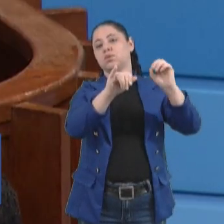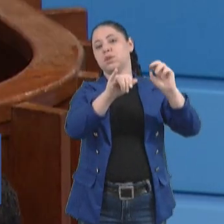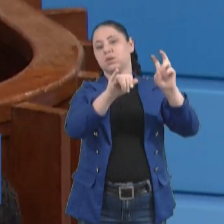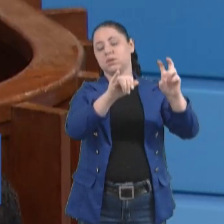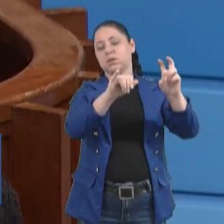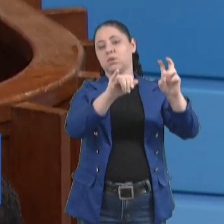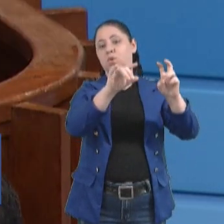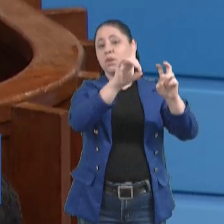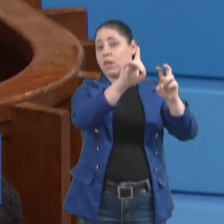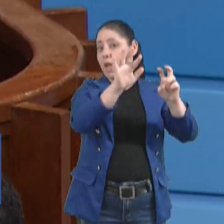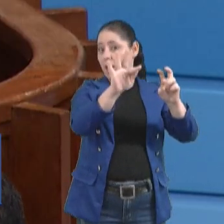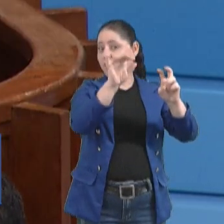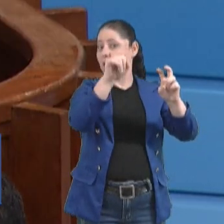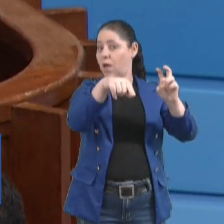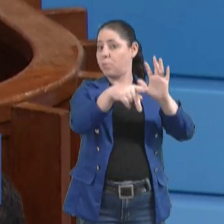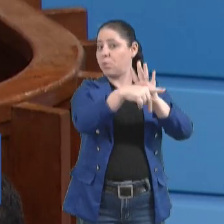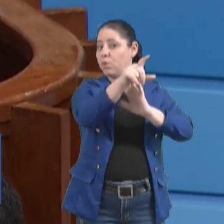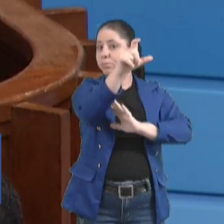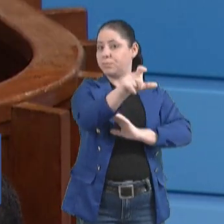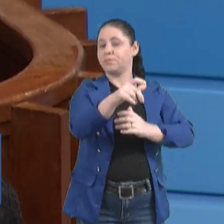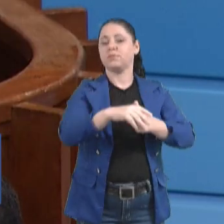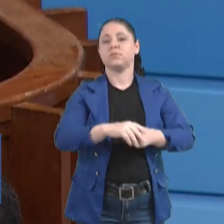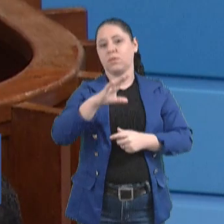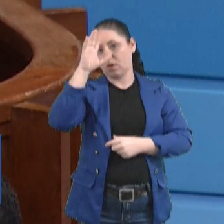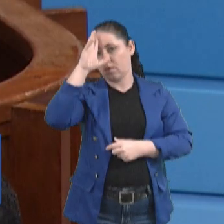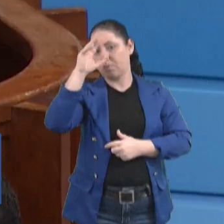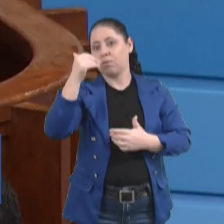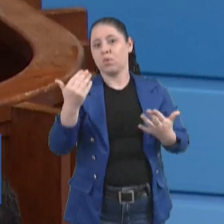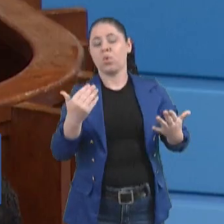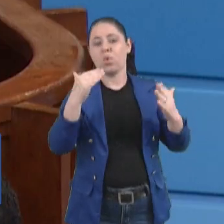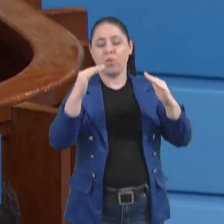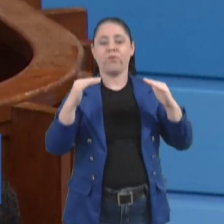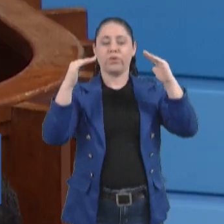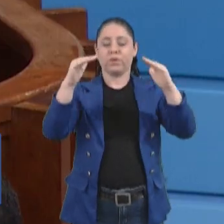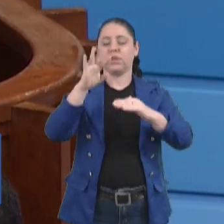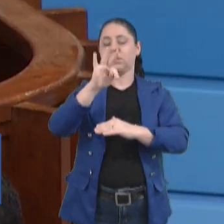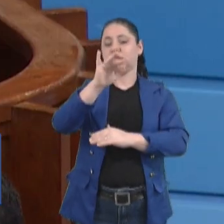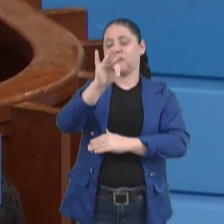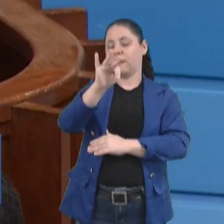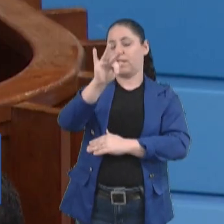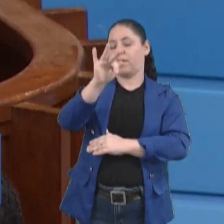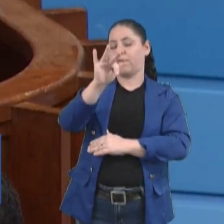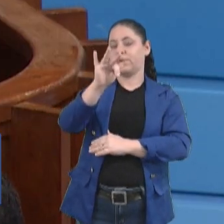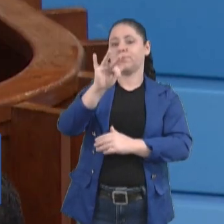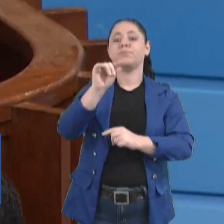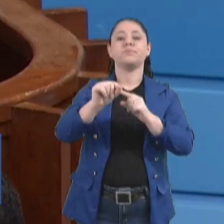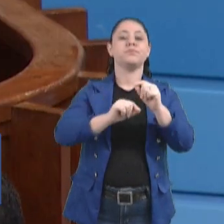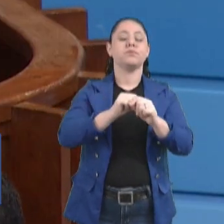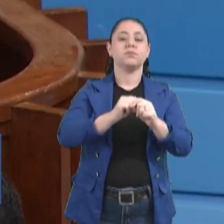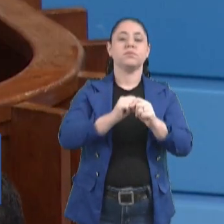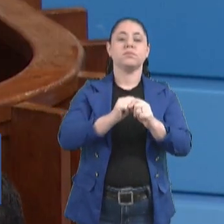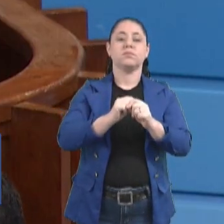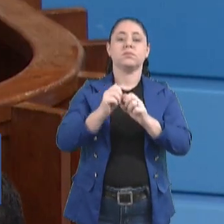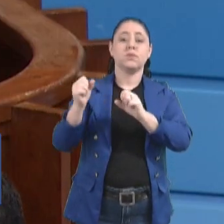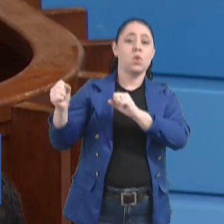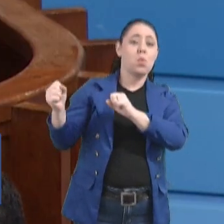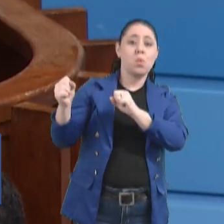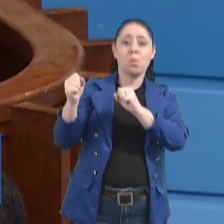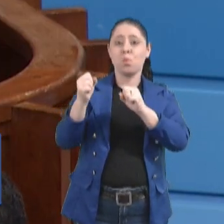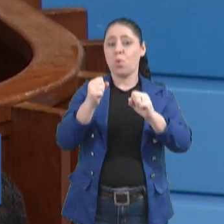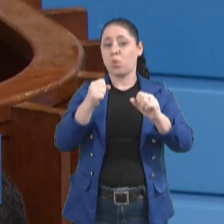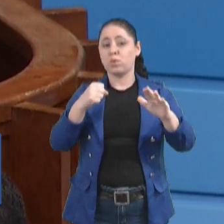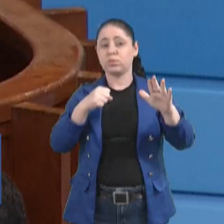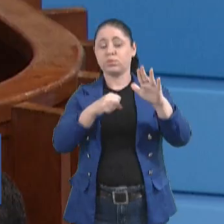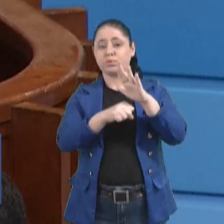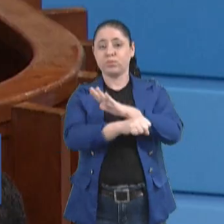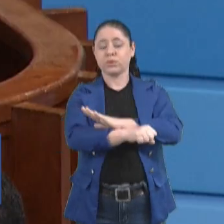5105 do Distrito Federal. Veja o que decidiu o Supremo Tribunal Federal. O poder, implementando